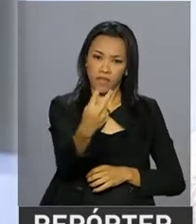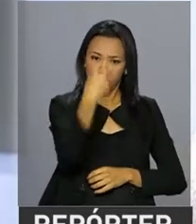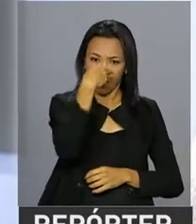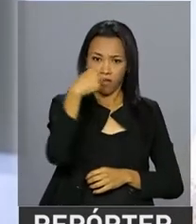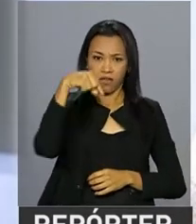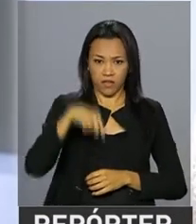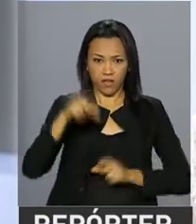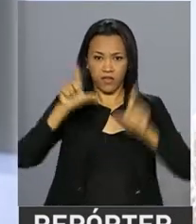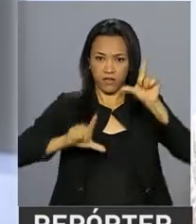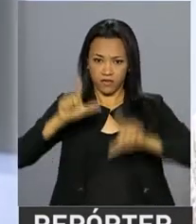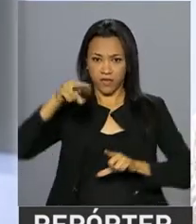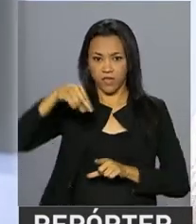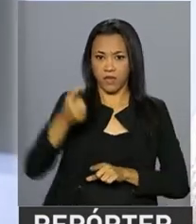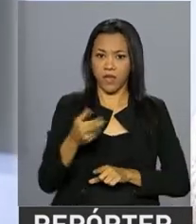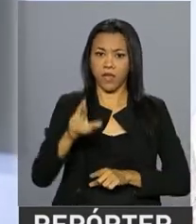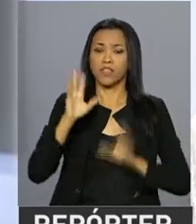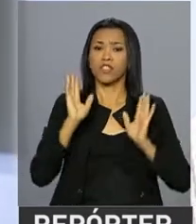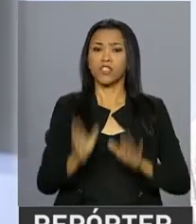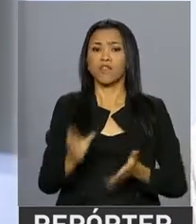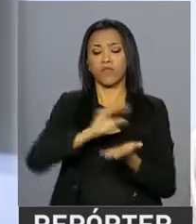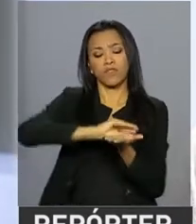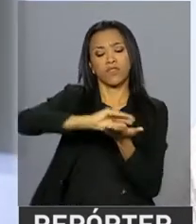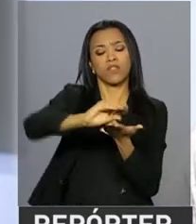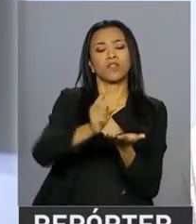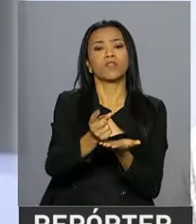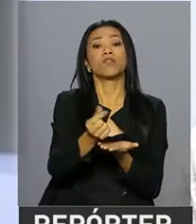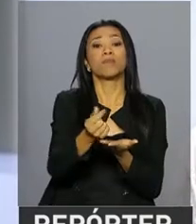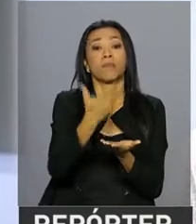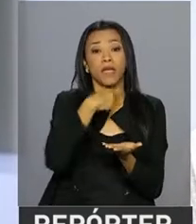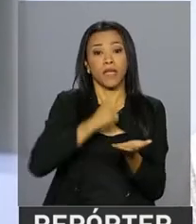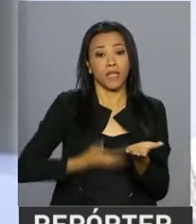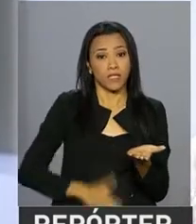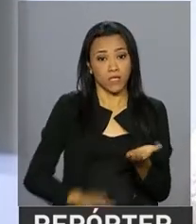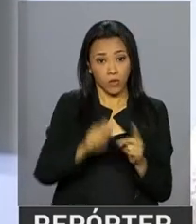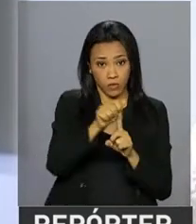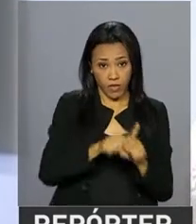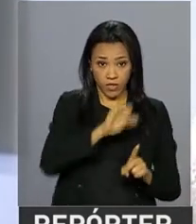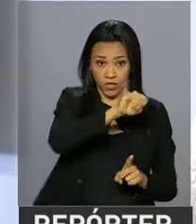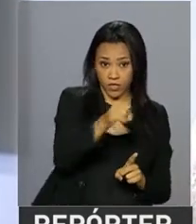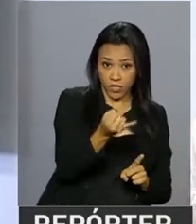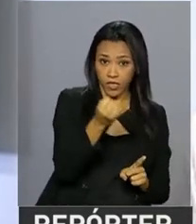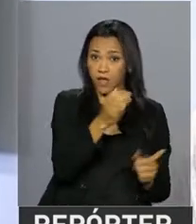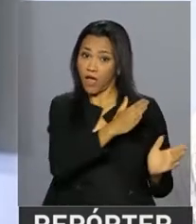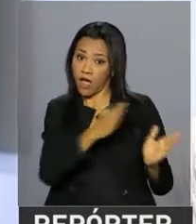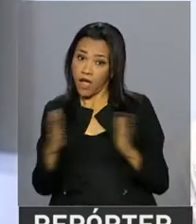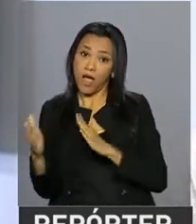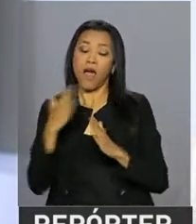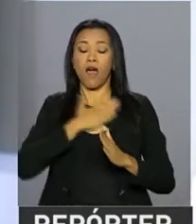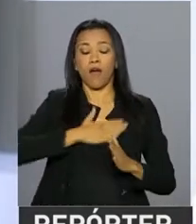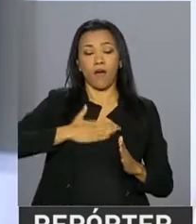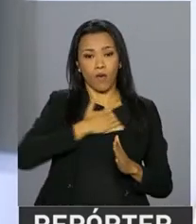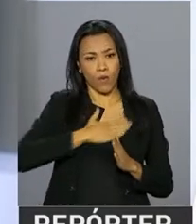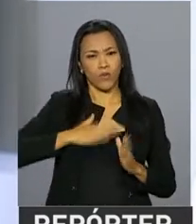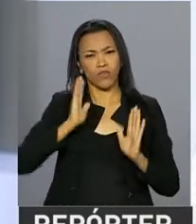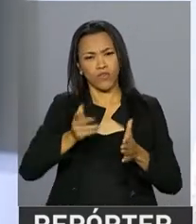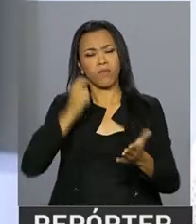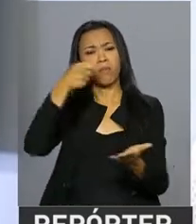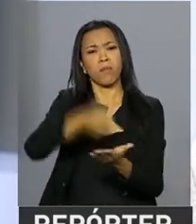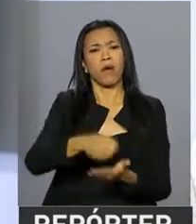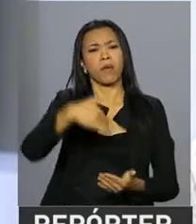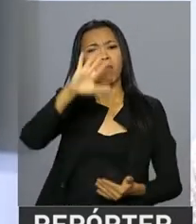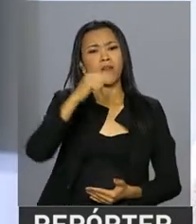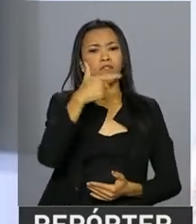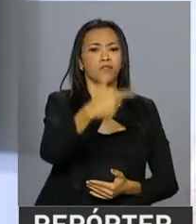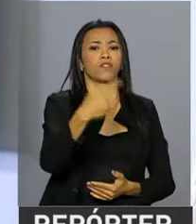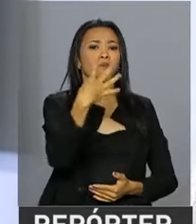na nbr até agora já foram liberados recursos para quem nasceu entre os meses de janeiro e agosto e foram pagos mais de 24